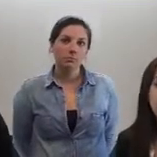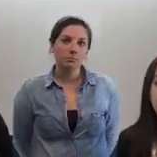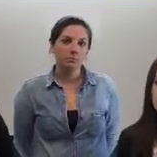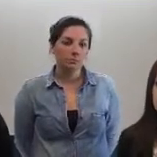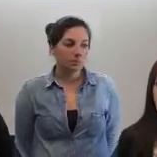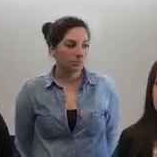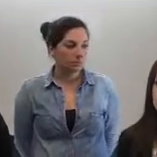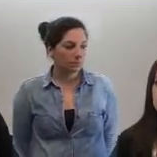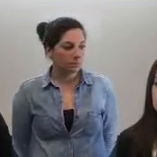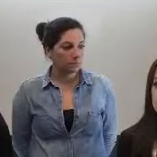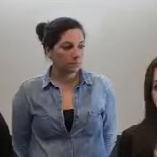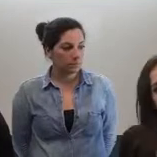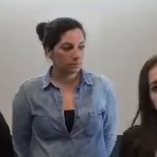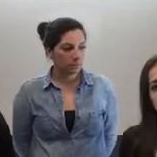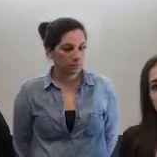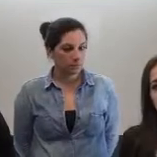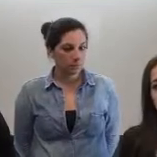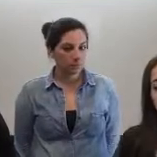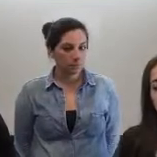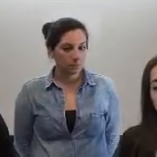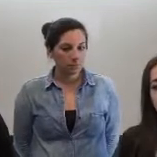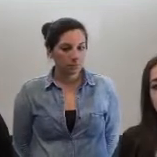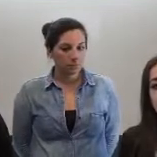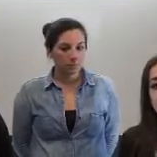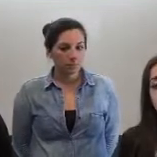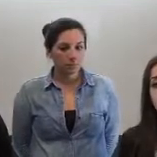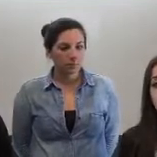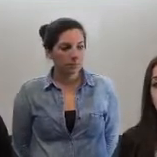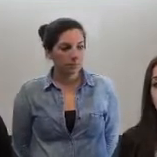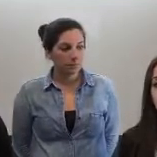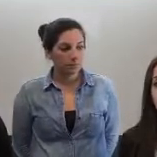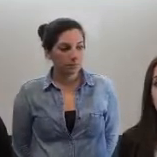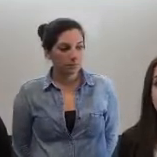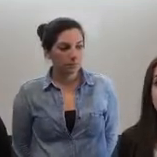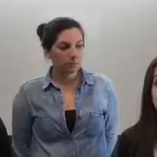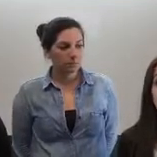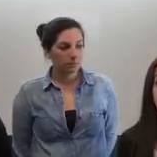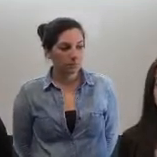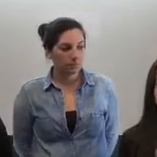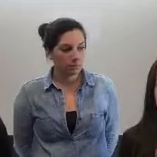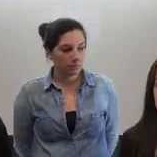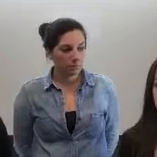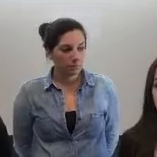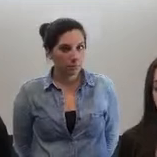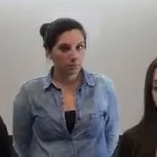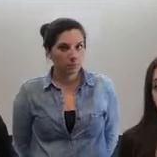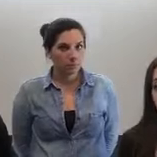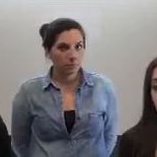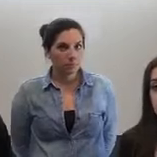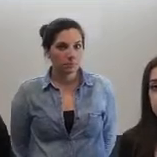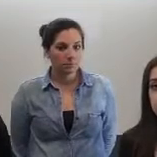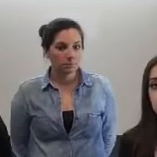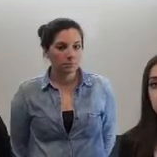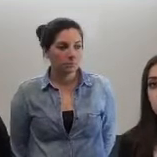científicos. Então, as revistas comerciais, elas têm um conteúdo que geralmente é escrito